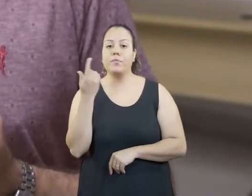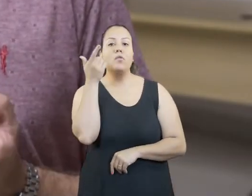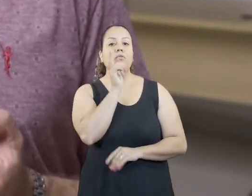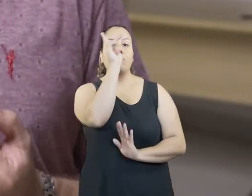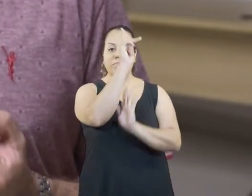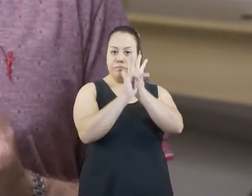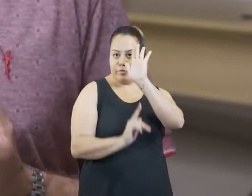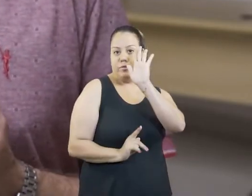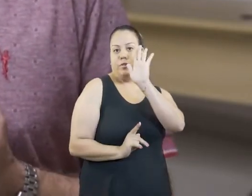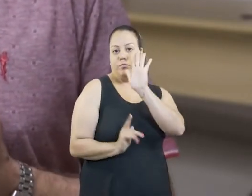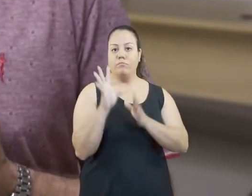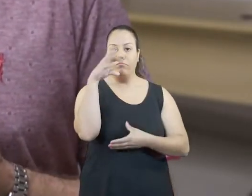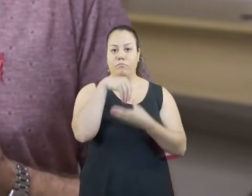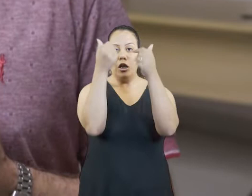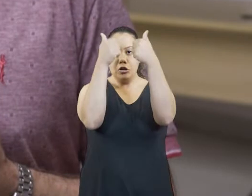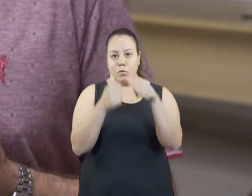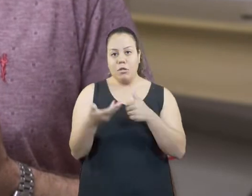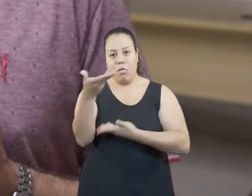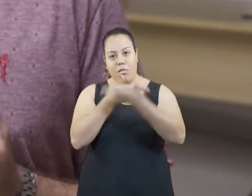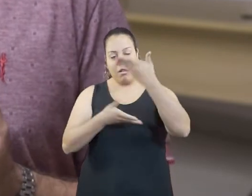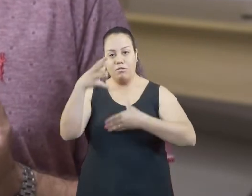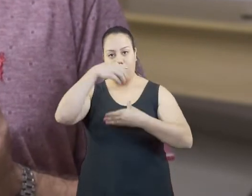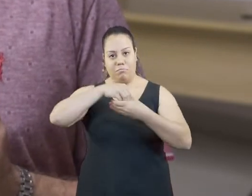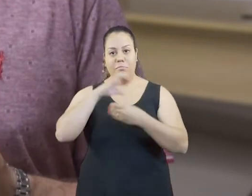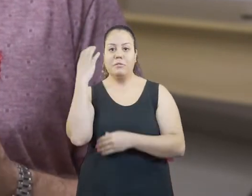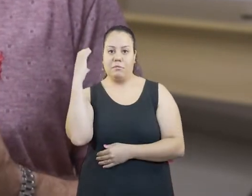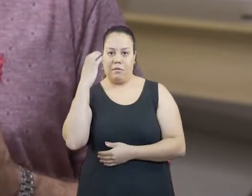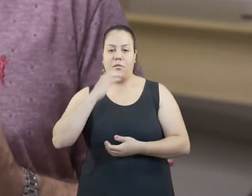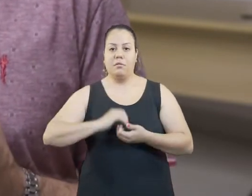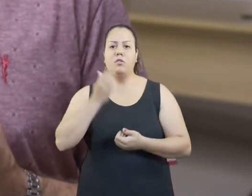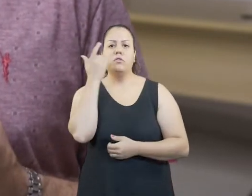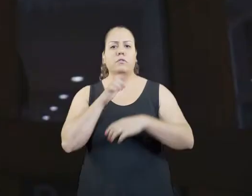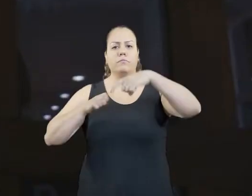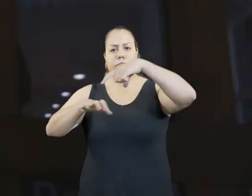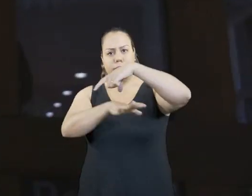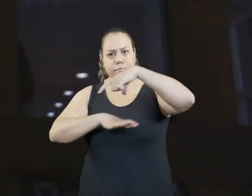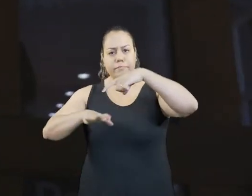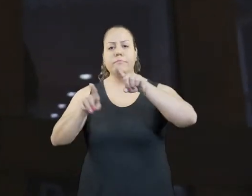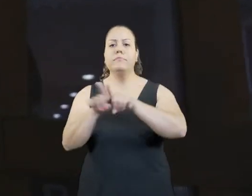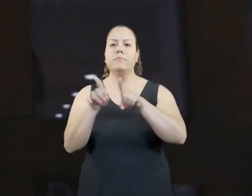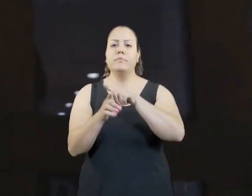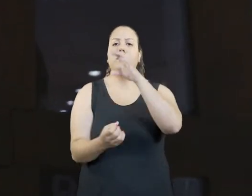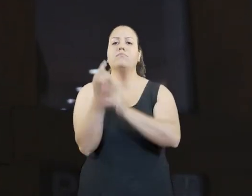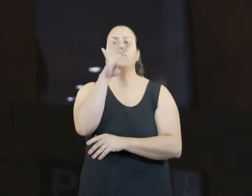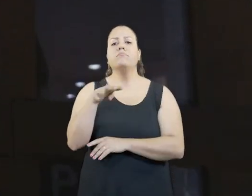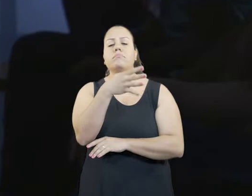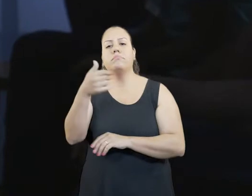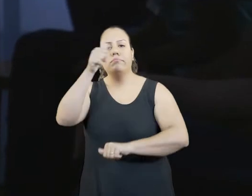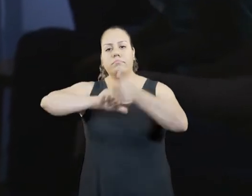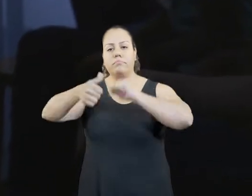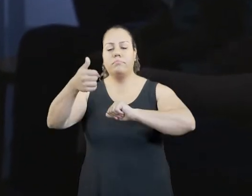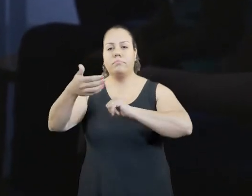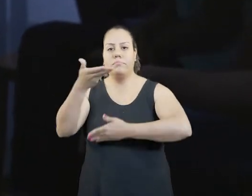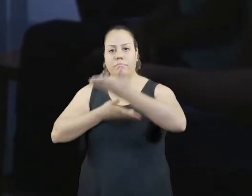chamado Implantação de Exposições Interativas no Centro de Ciências, onde a gente ganhou o nosso planetário inflável, a gente construiu a tabela periódica interativa e